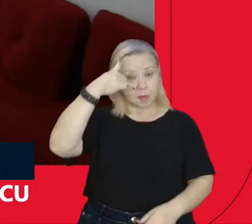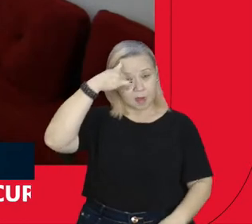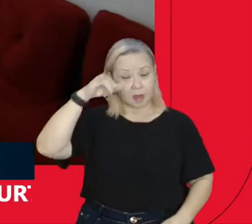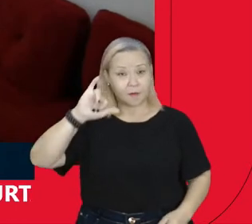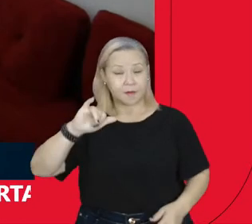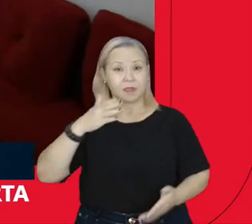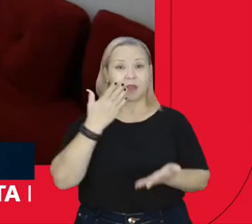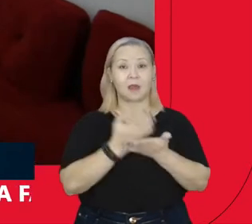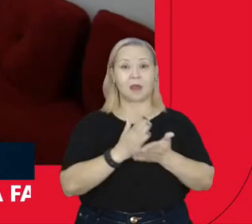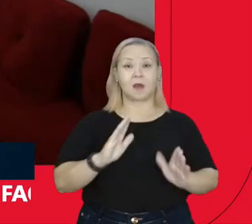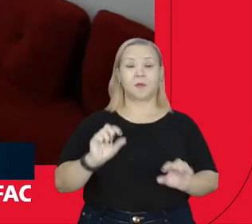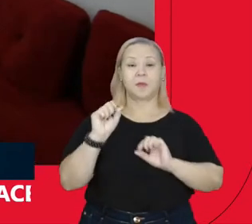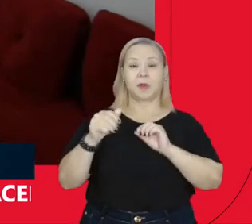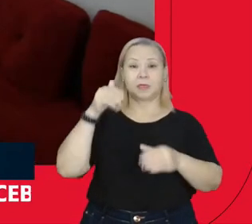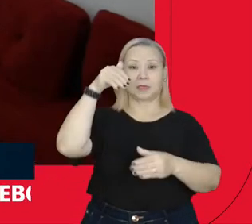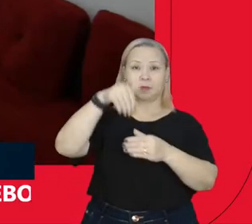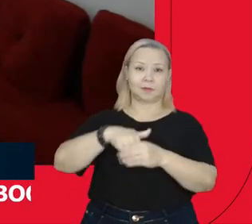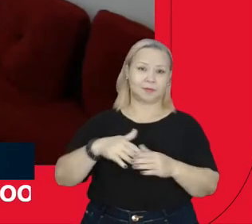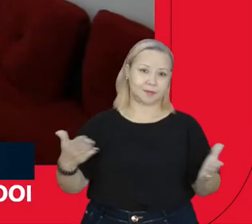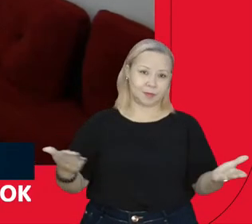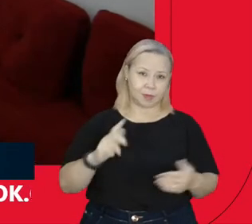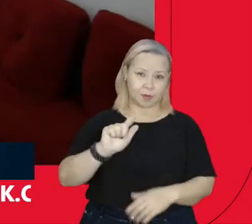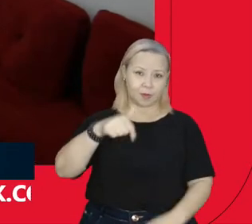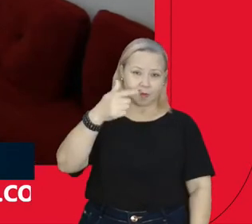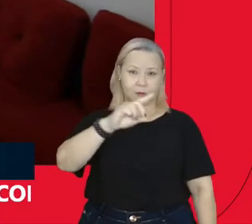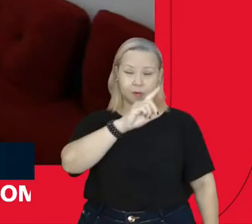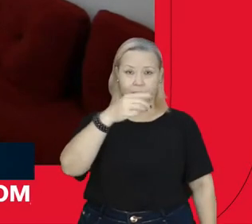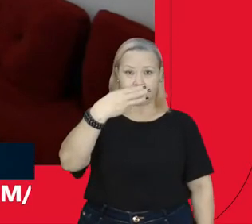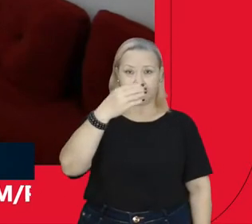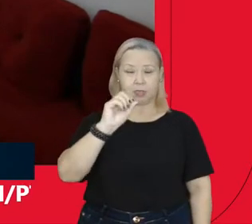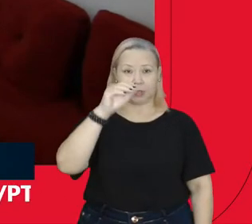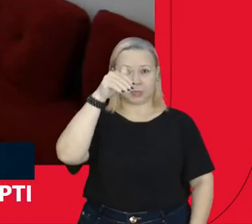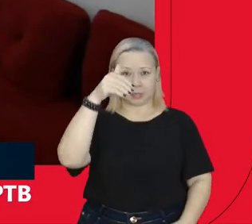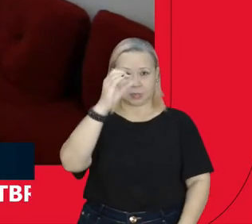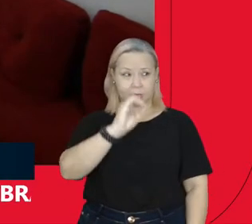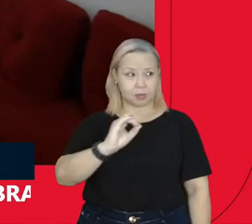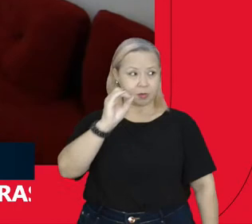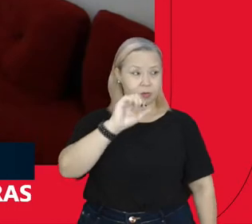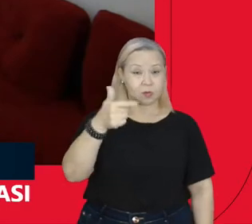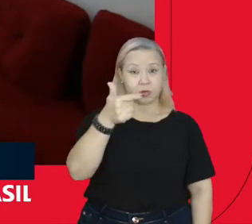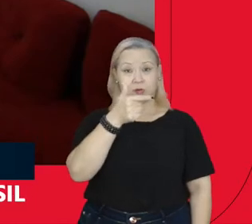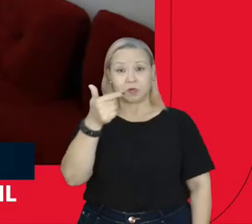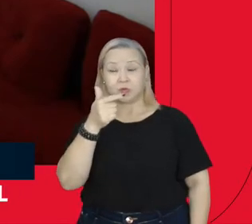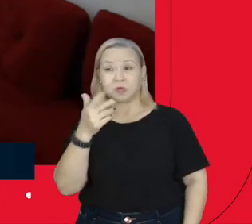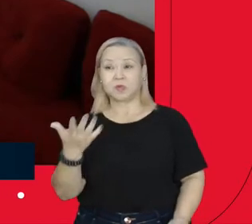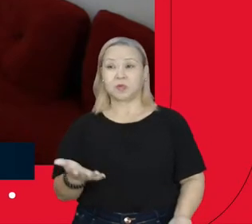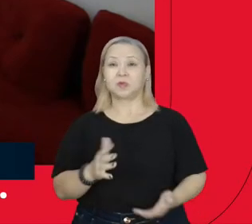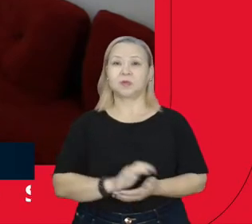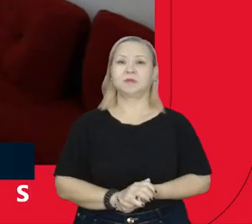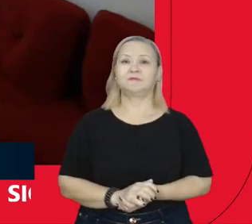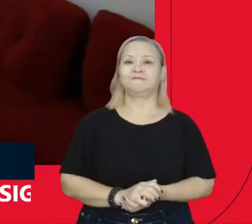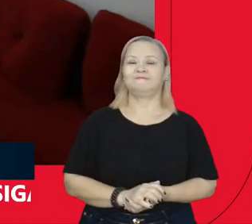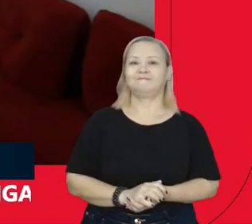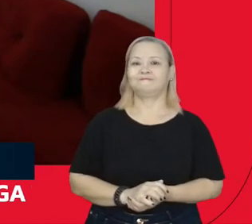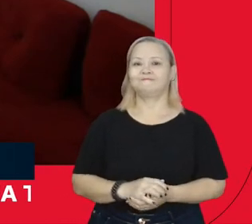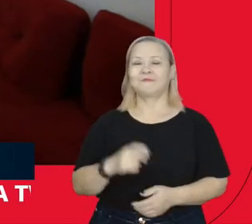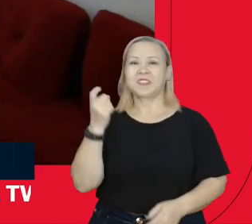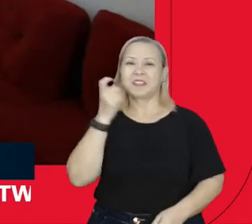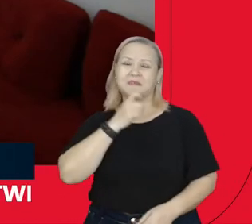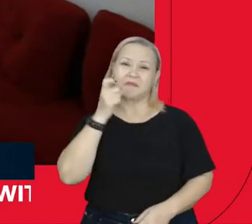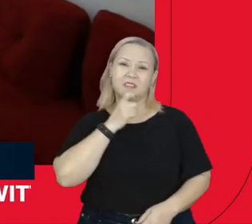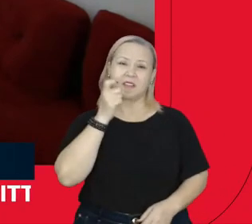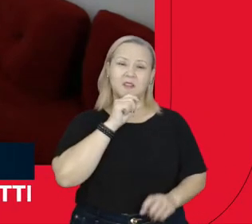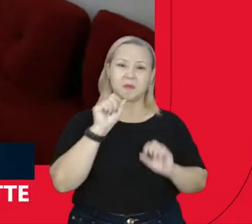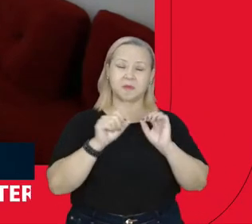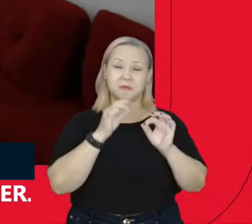derrota nas eleições agora do próximo dia 30 de outubro. Os dois andam contando aí lorotas sobre uma